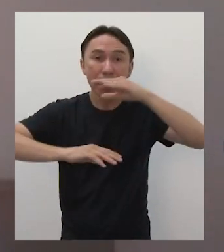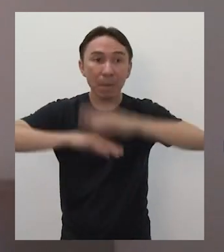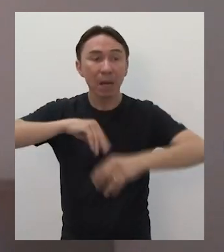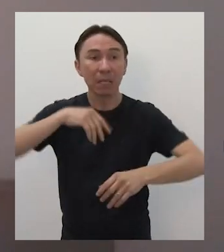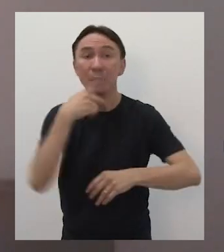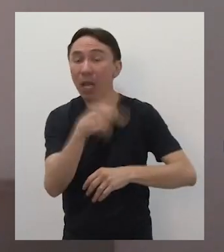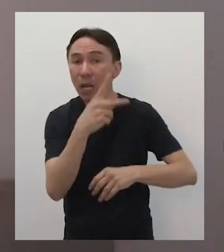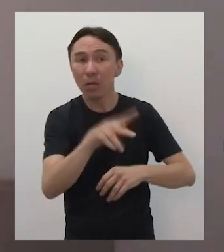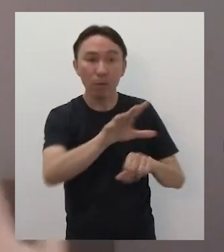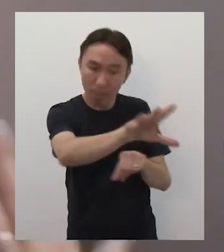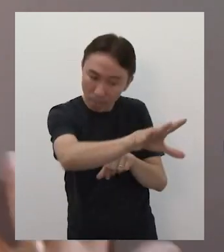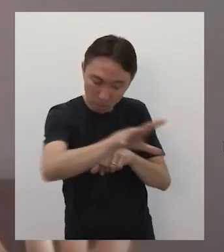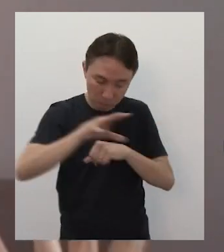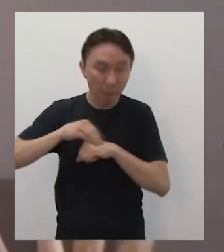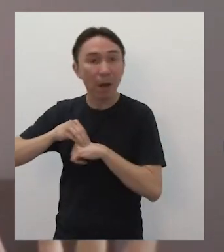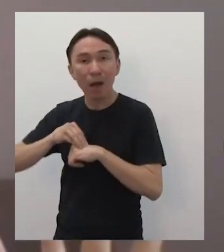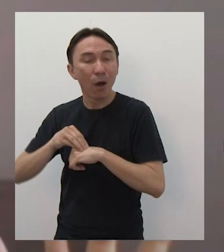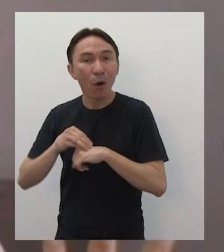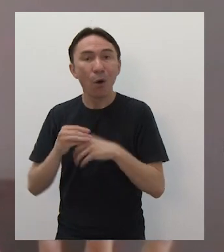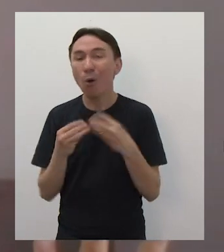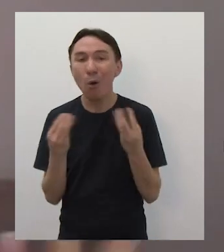fazer? Então,